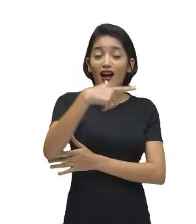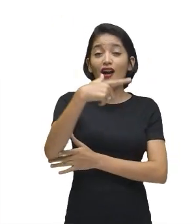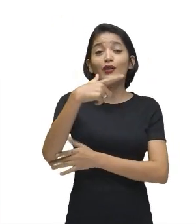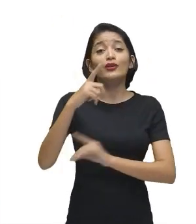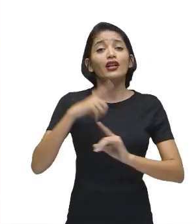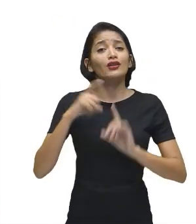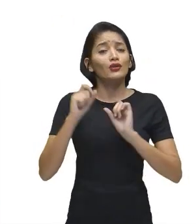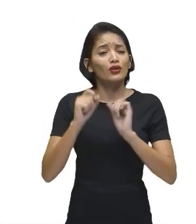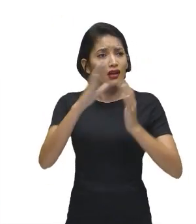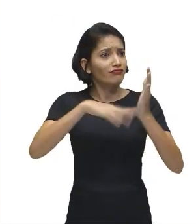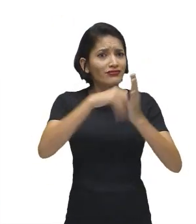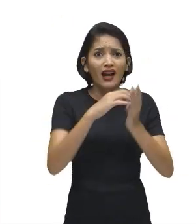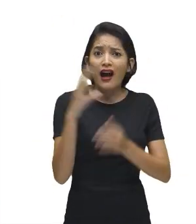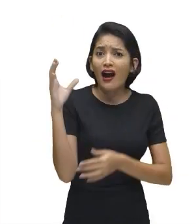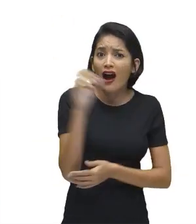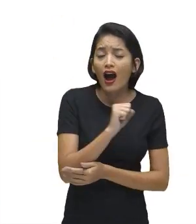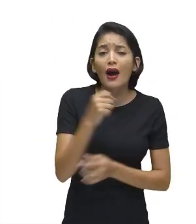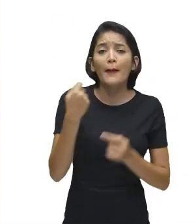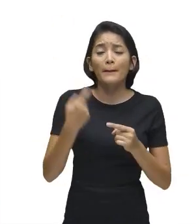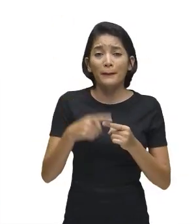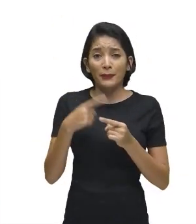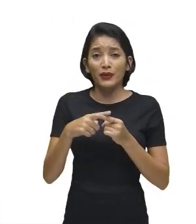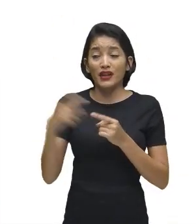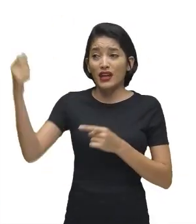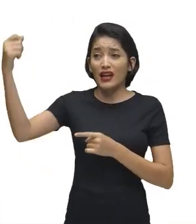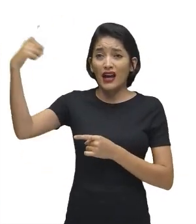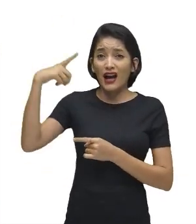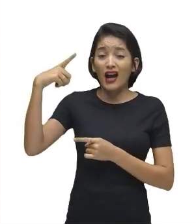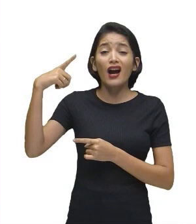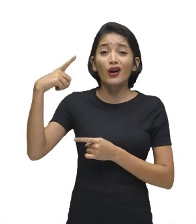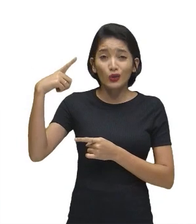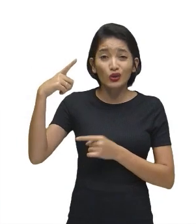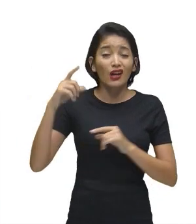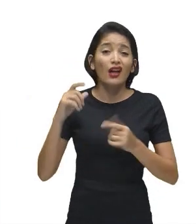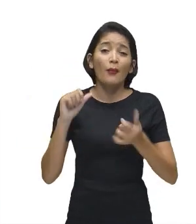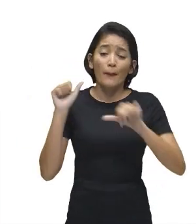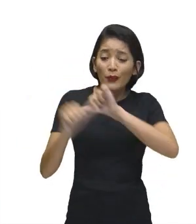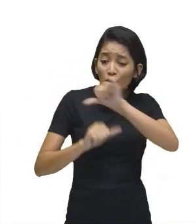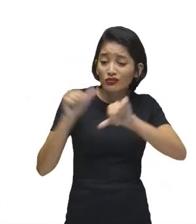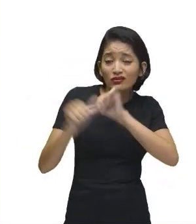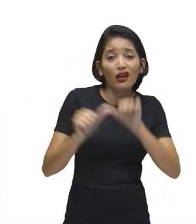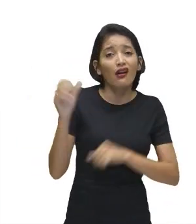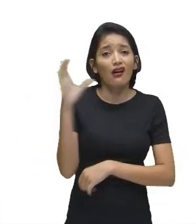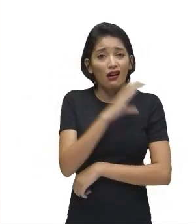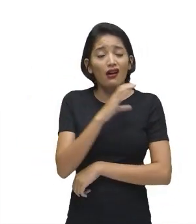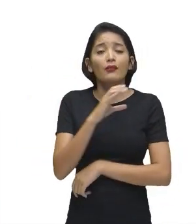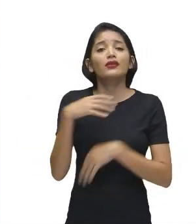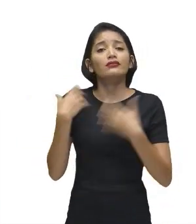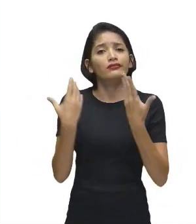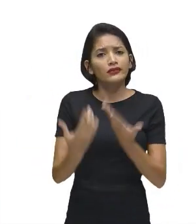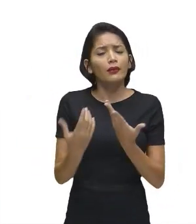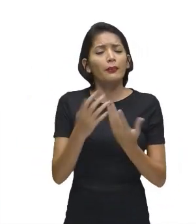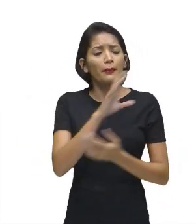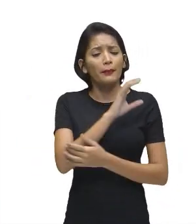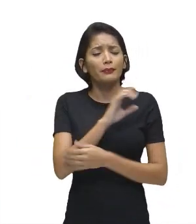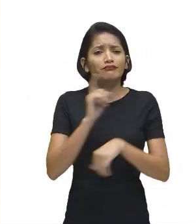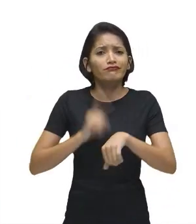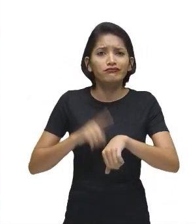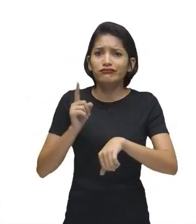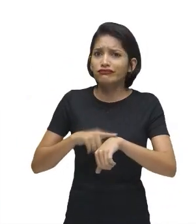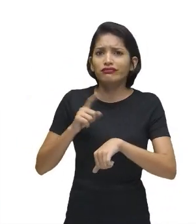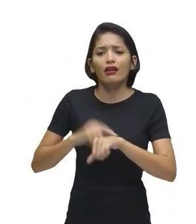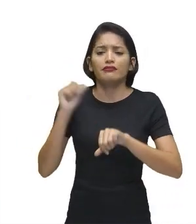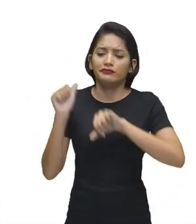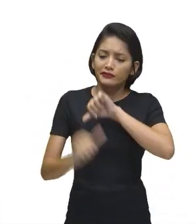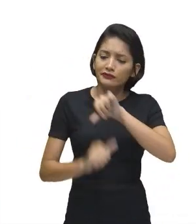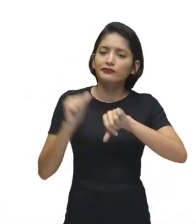que pintar bem rápido, porque a luz incidia rapidamente. Então, cada momento a luz ia mudando